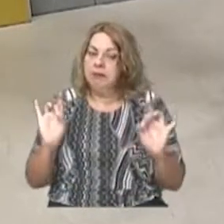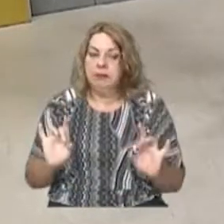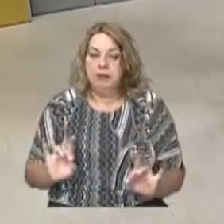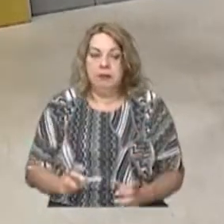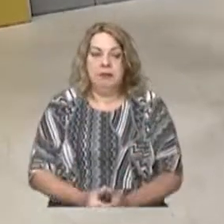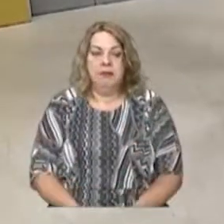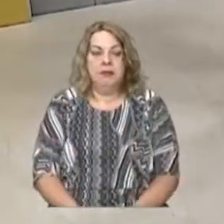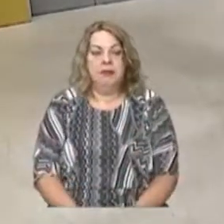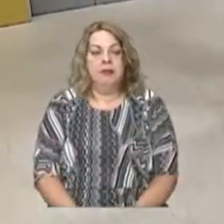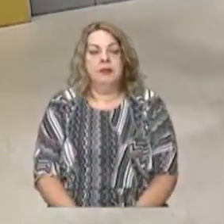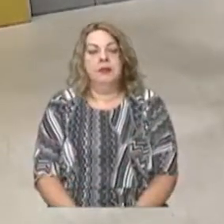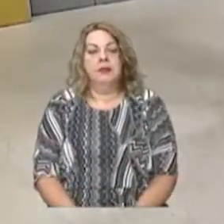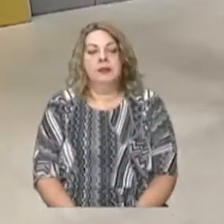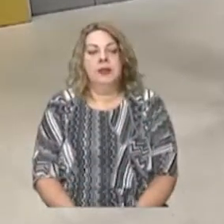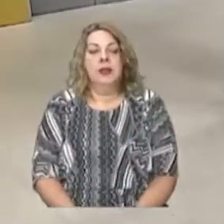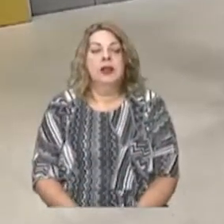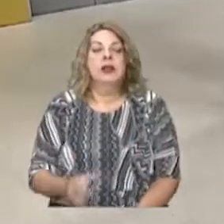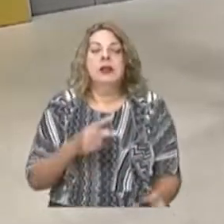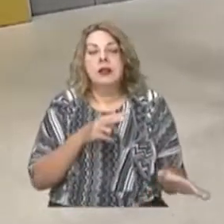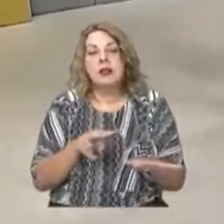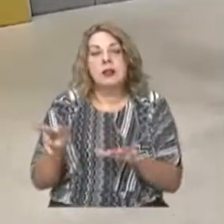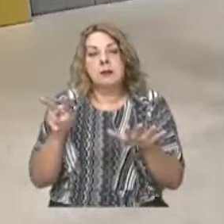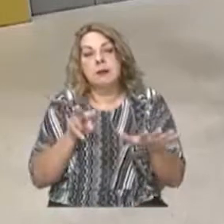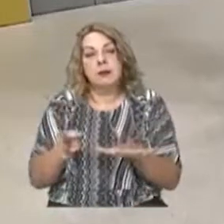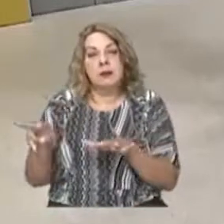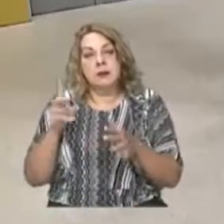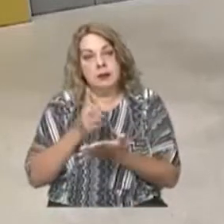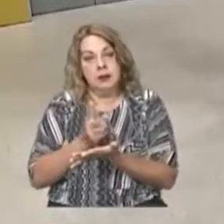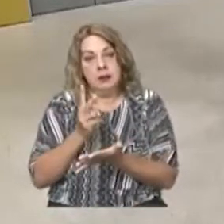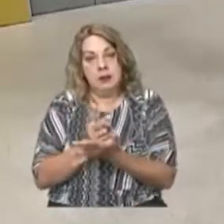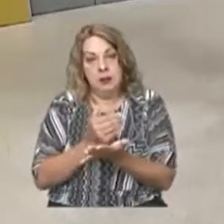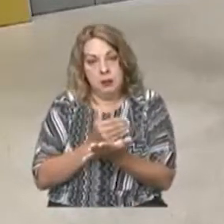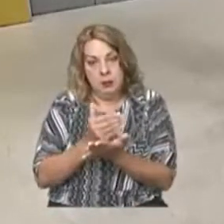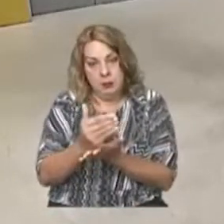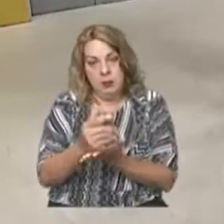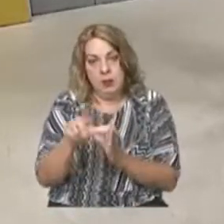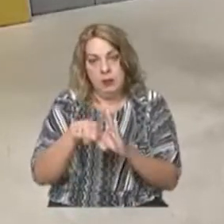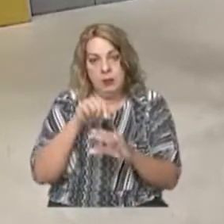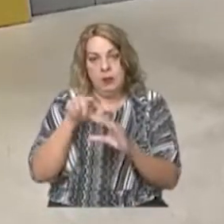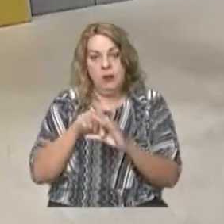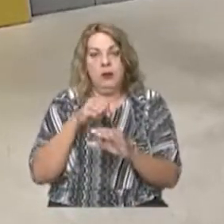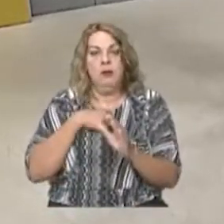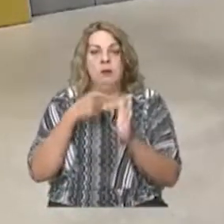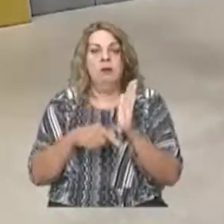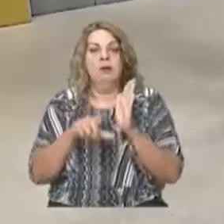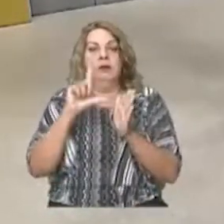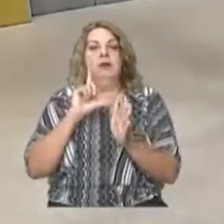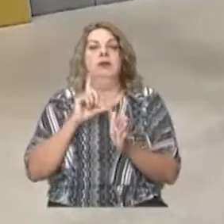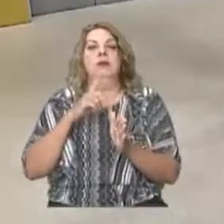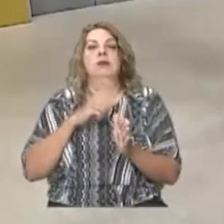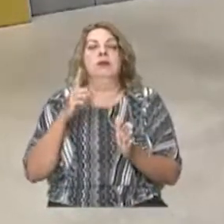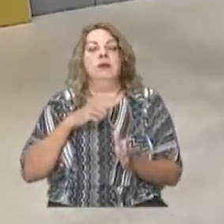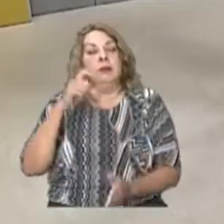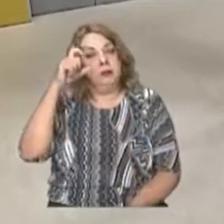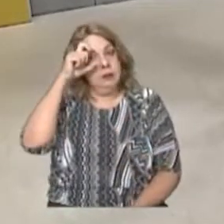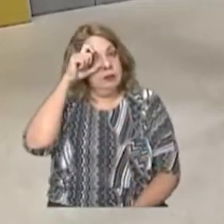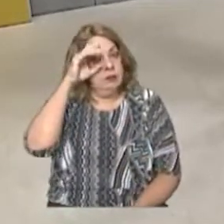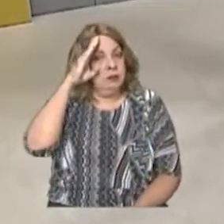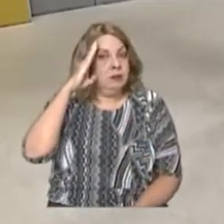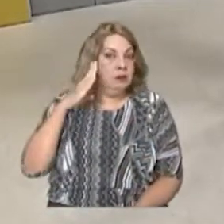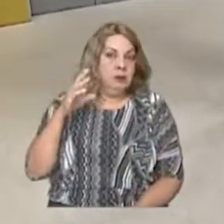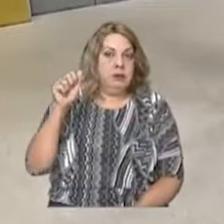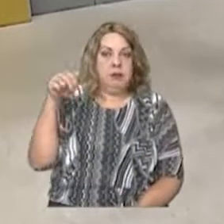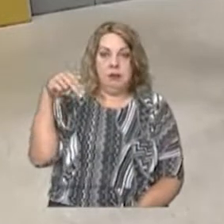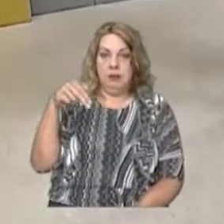incríveis. Prêmios incríveis toda semana. Mas, ó, para que eles comecem a ser sorteados, precisamos da autorização da nossa auditora